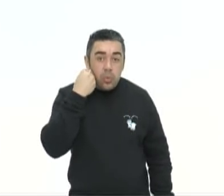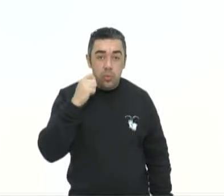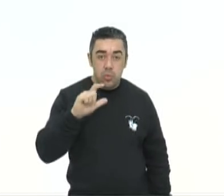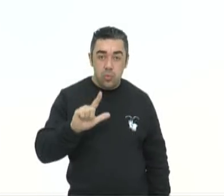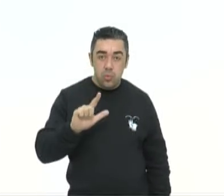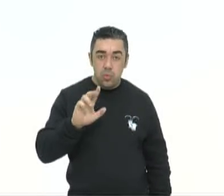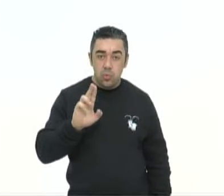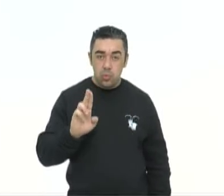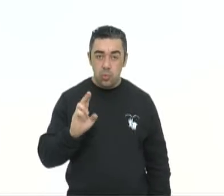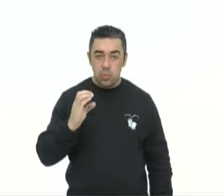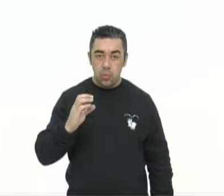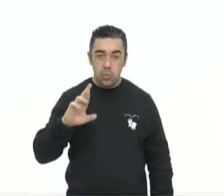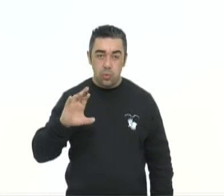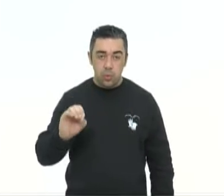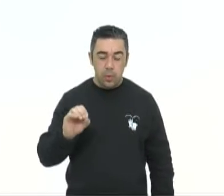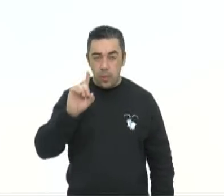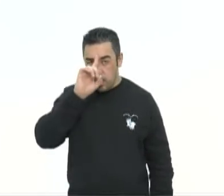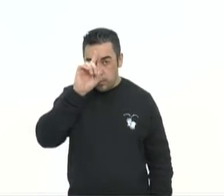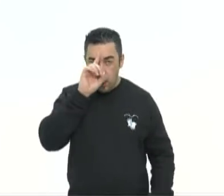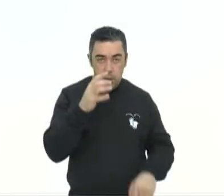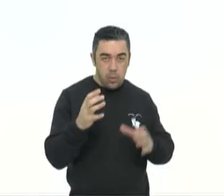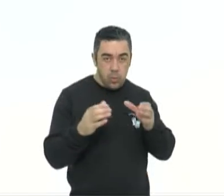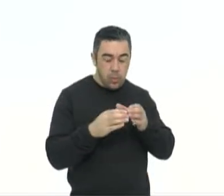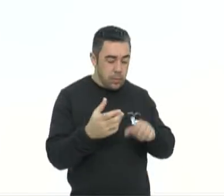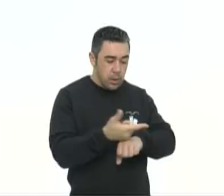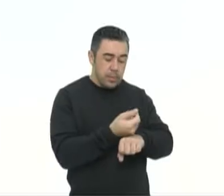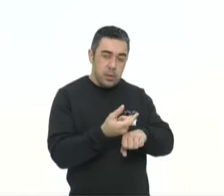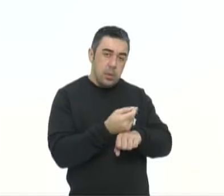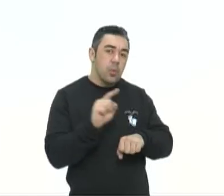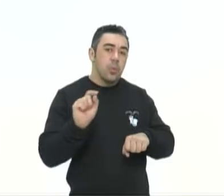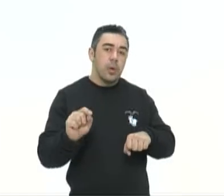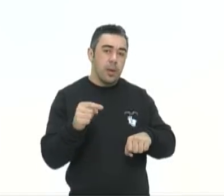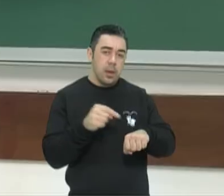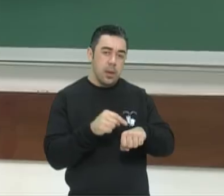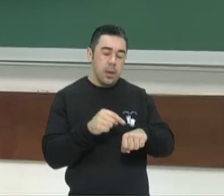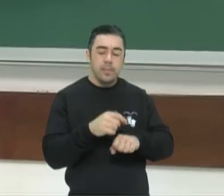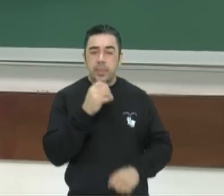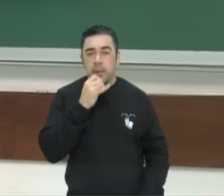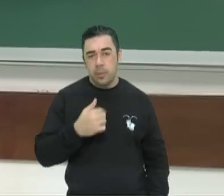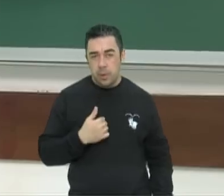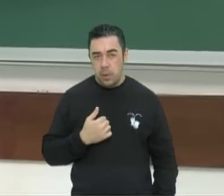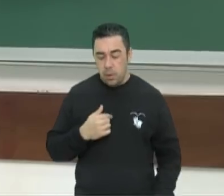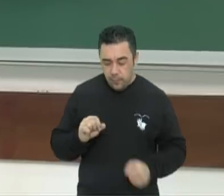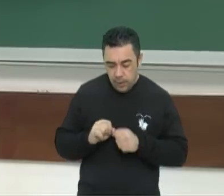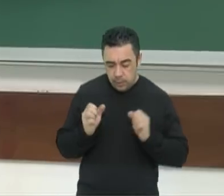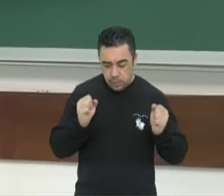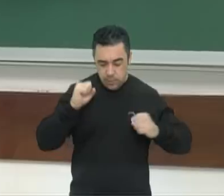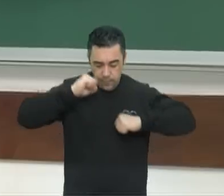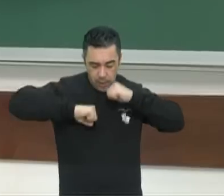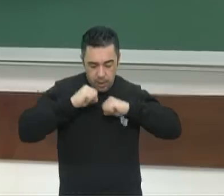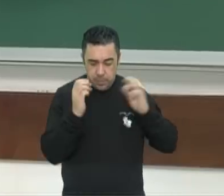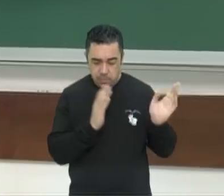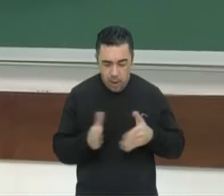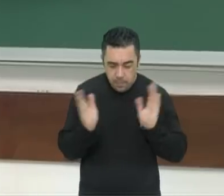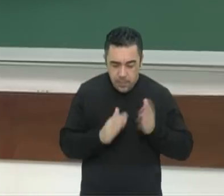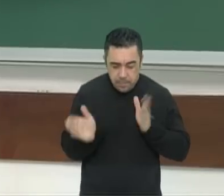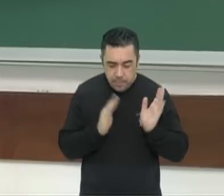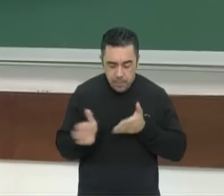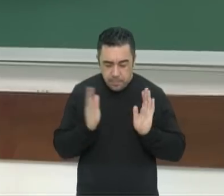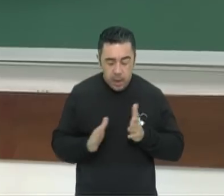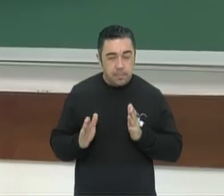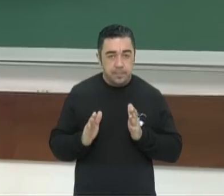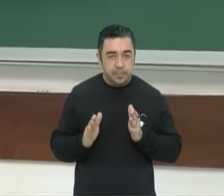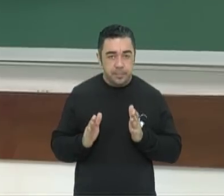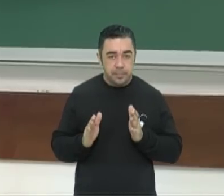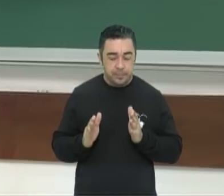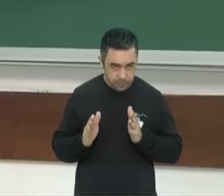ideia capitalista, né? A gente produz um determinado produto, né? Falei há pouco do automóvel, e aí